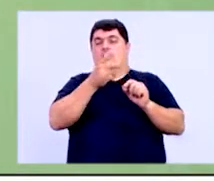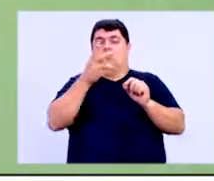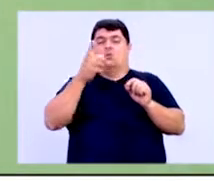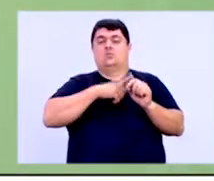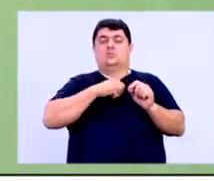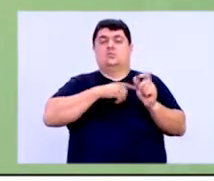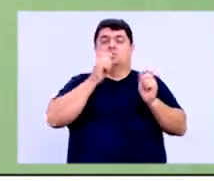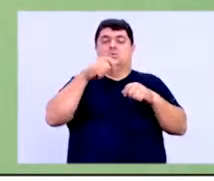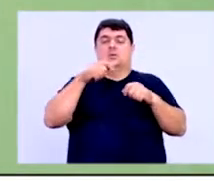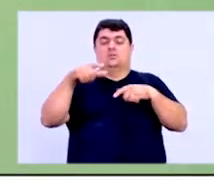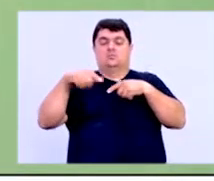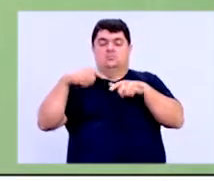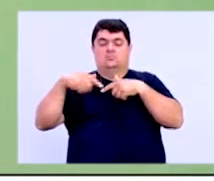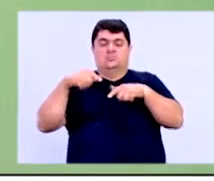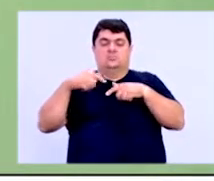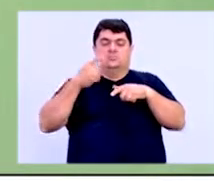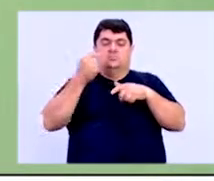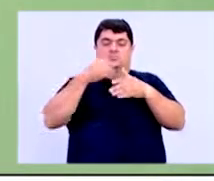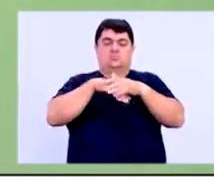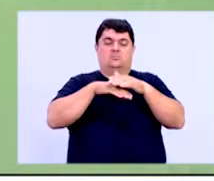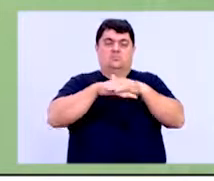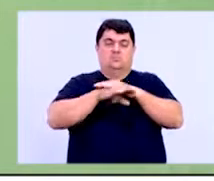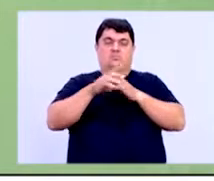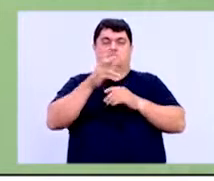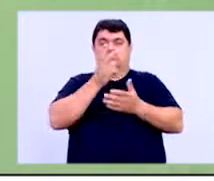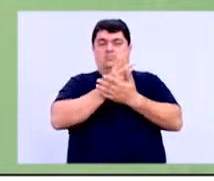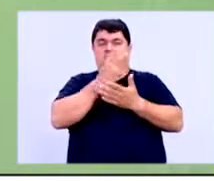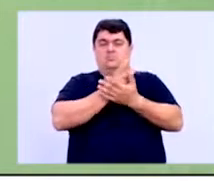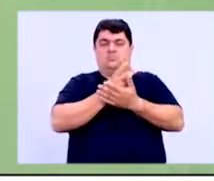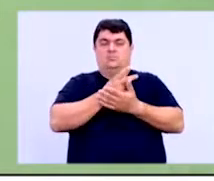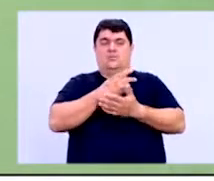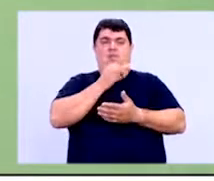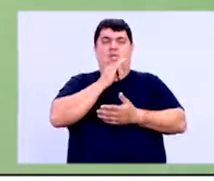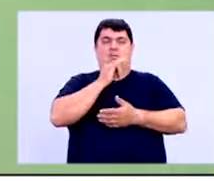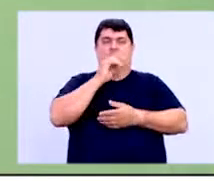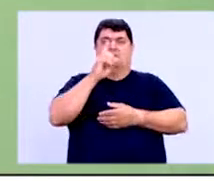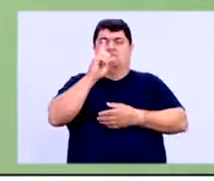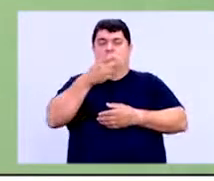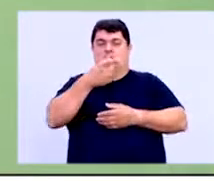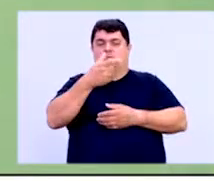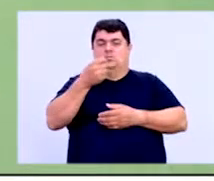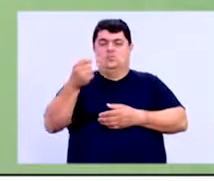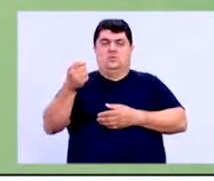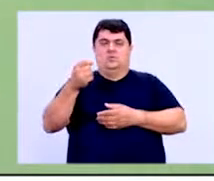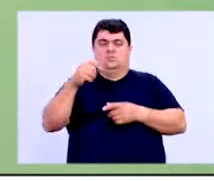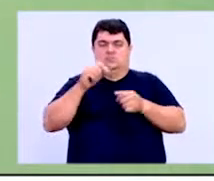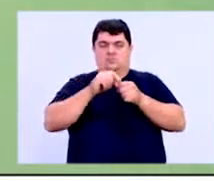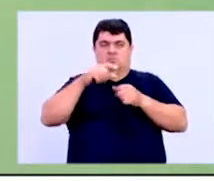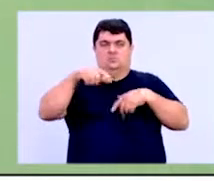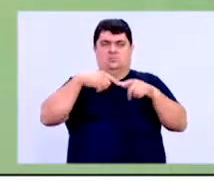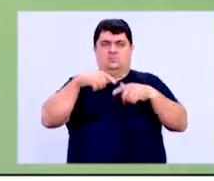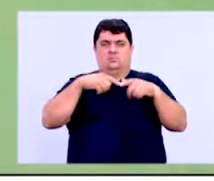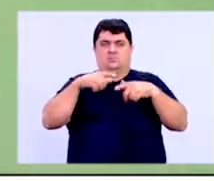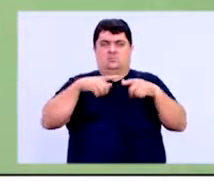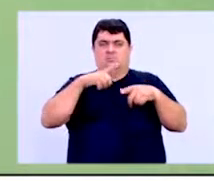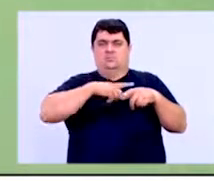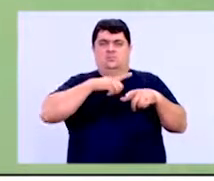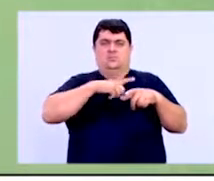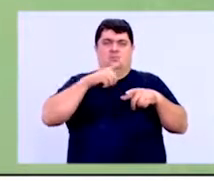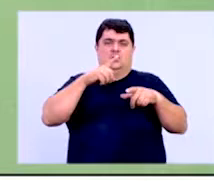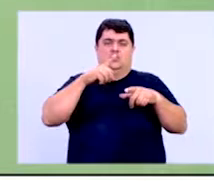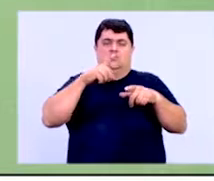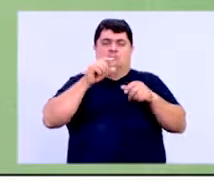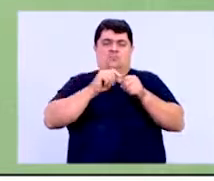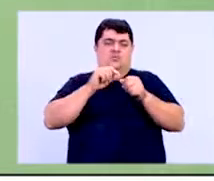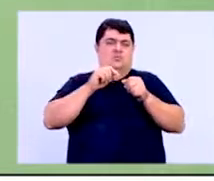para trabalhar, certo? Eu tenho 1.200 unidades para ser trabalhada. Nessas 1.200 unidades eu posso